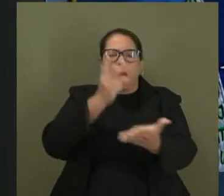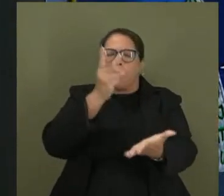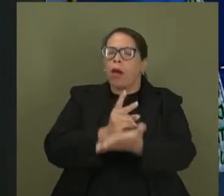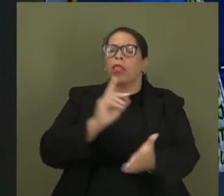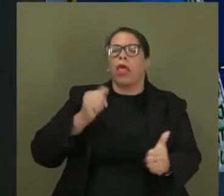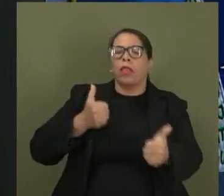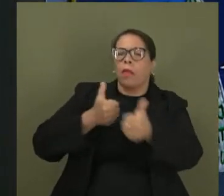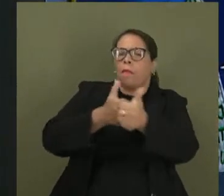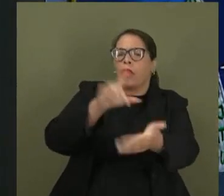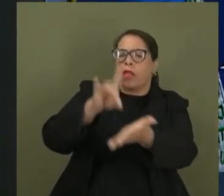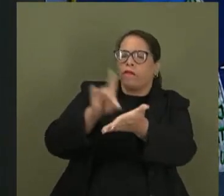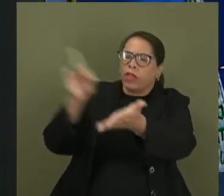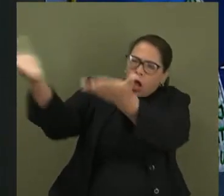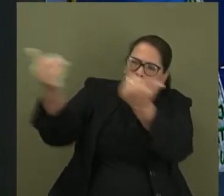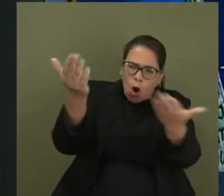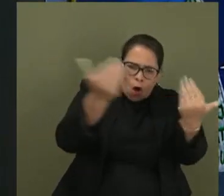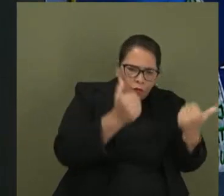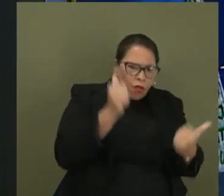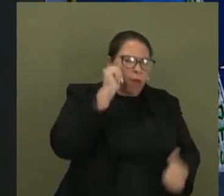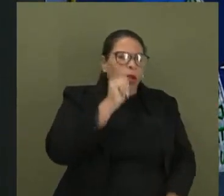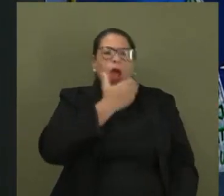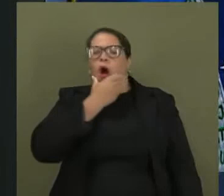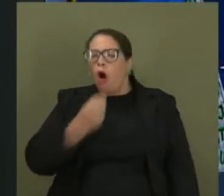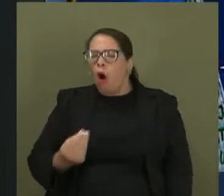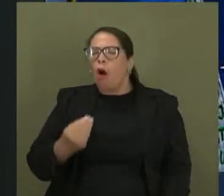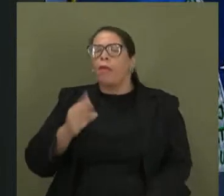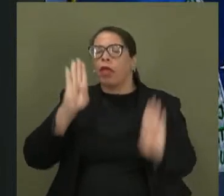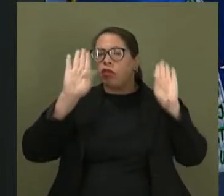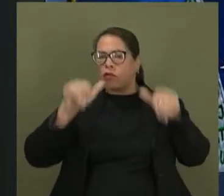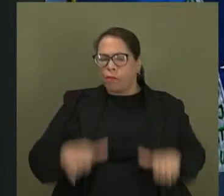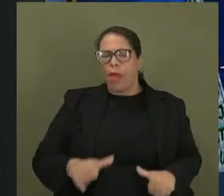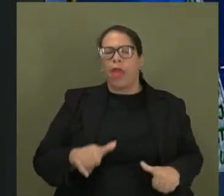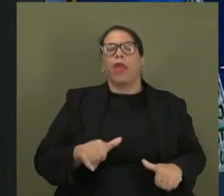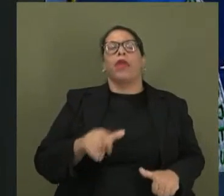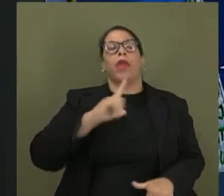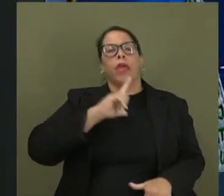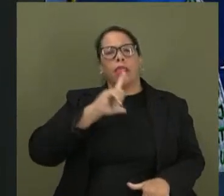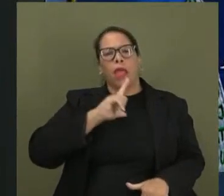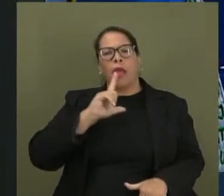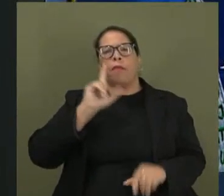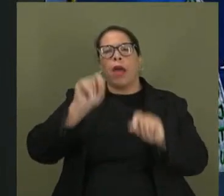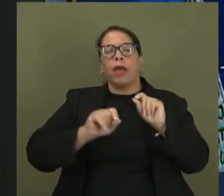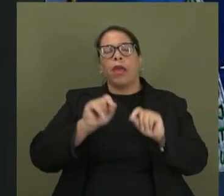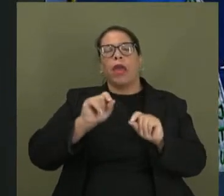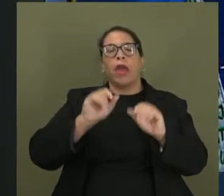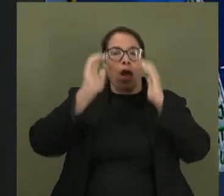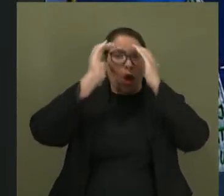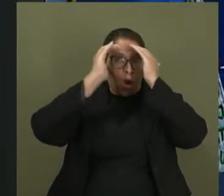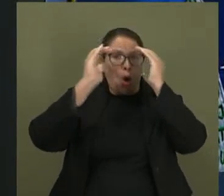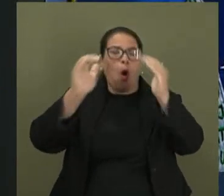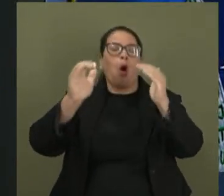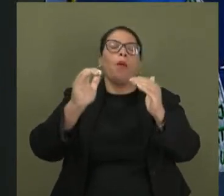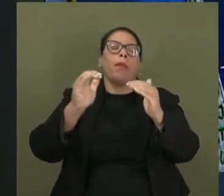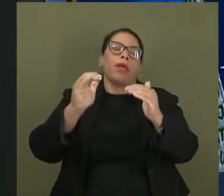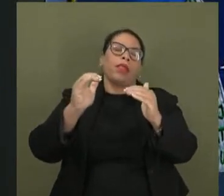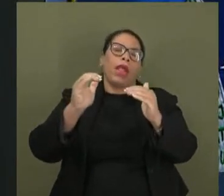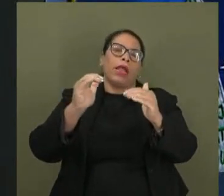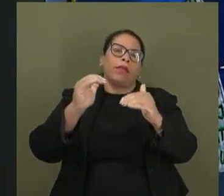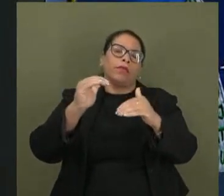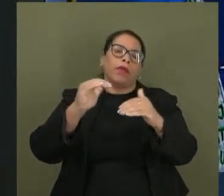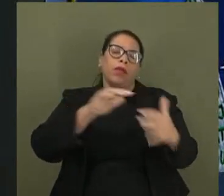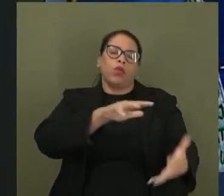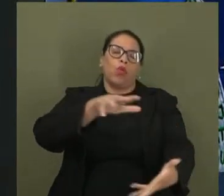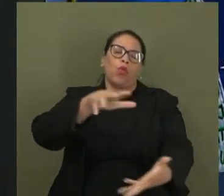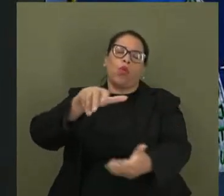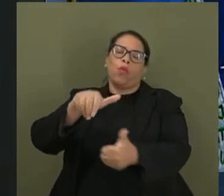hoje, convidando homens e mulheres de bem que estão em toda parte para o serviço de construção de um